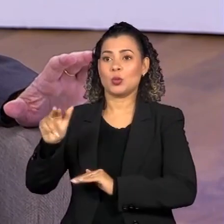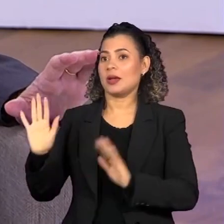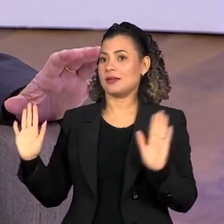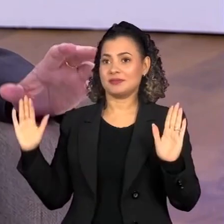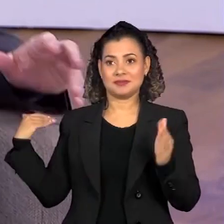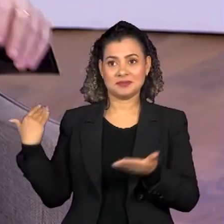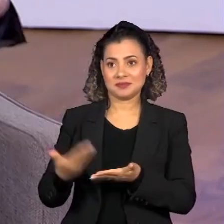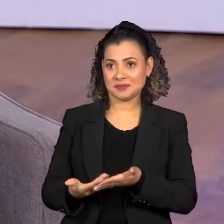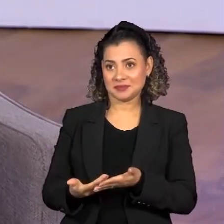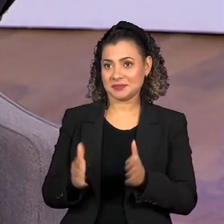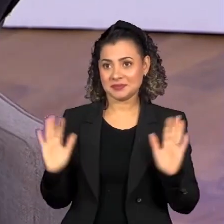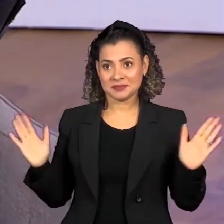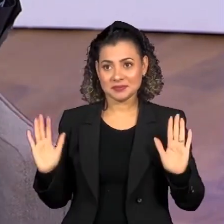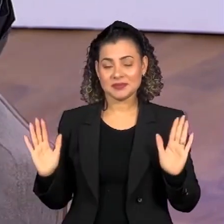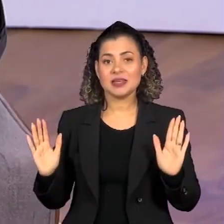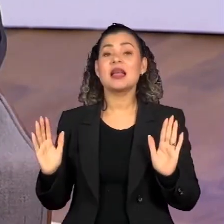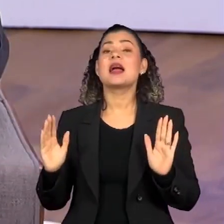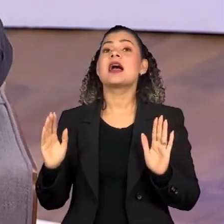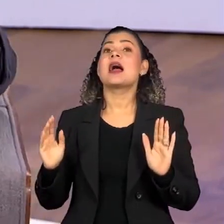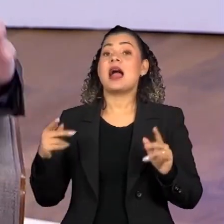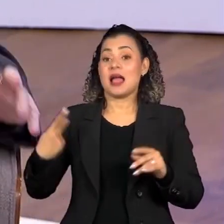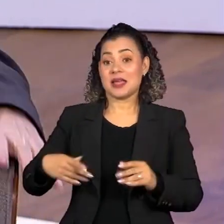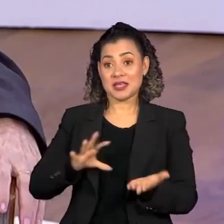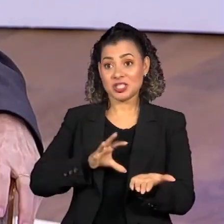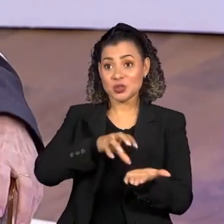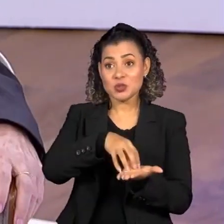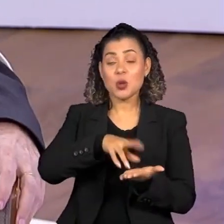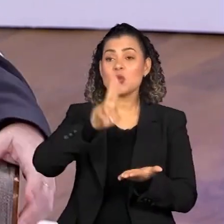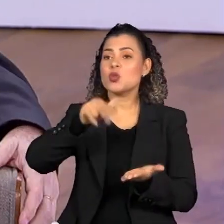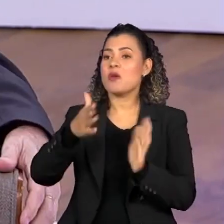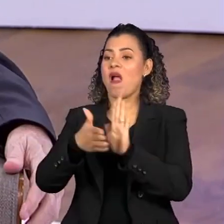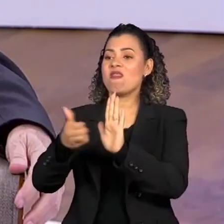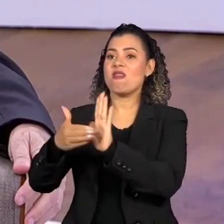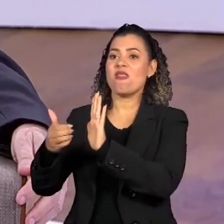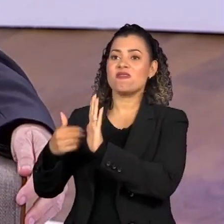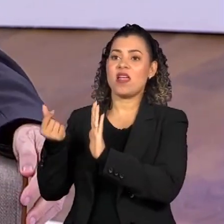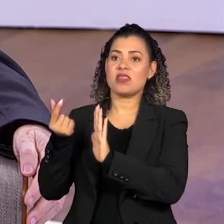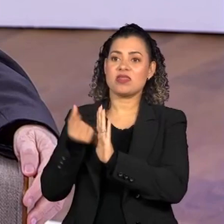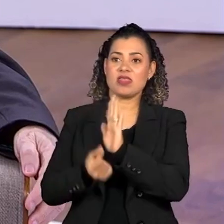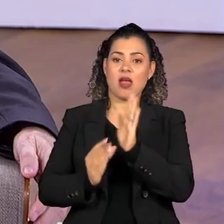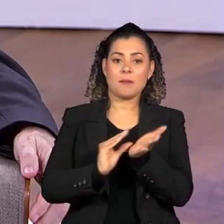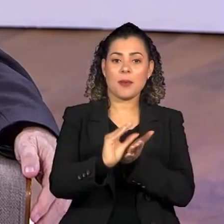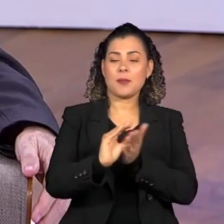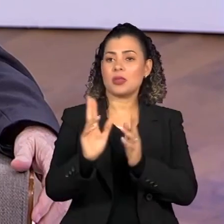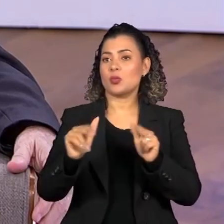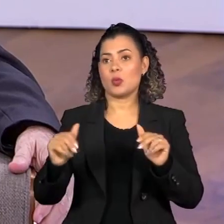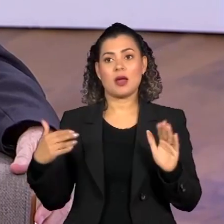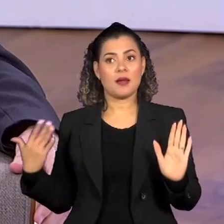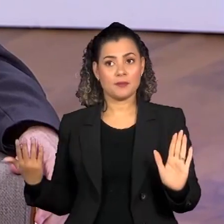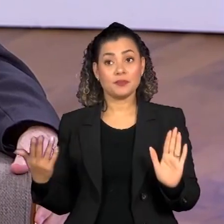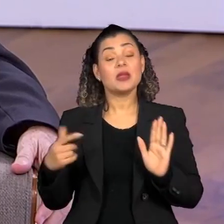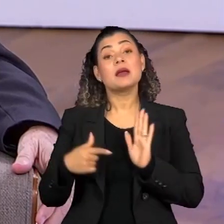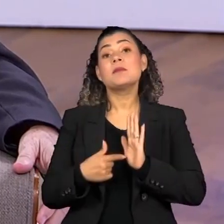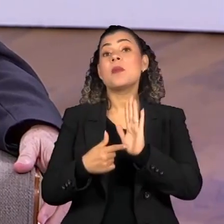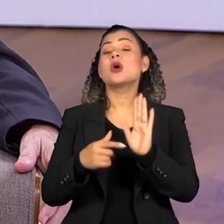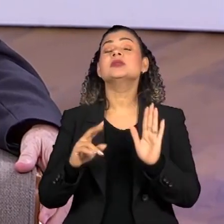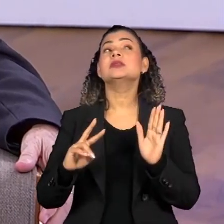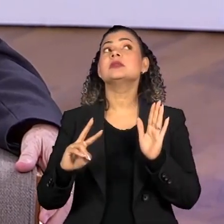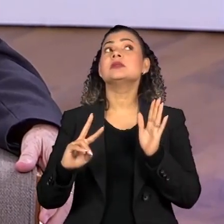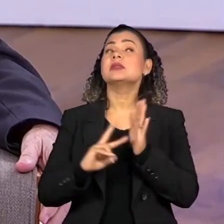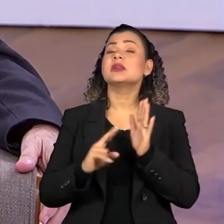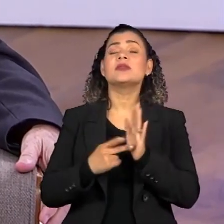Fapesp perdeu o recursos isso é um bom indicativo E por que que isso acontece